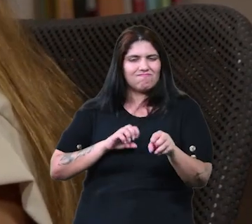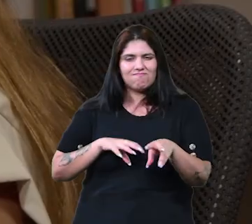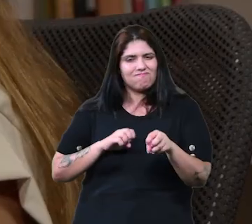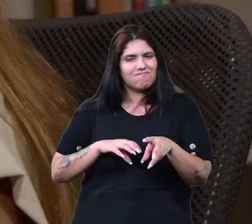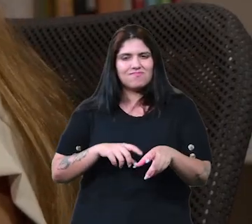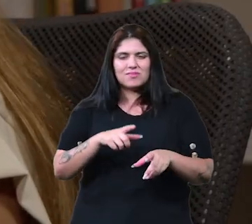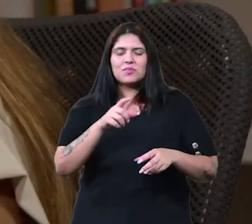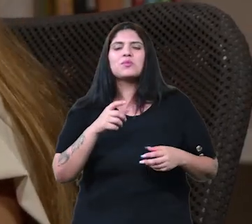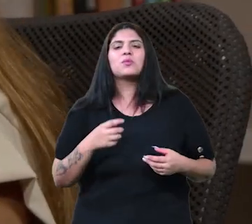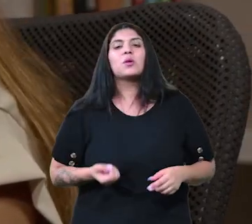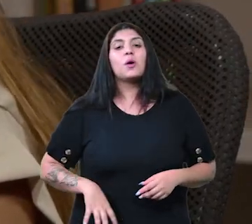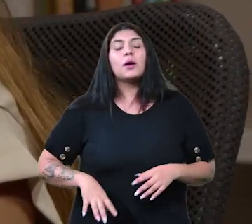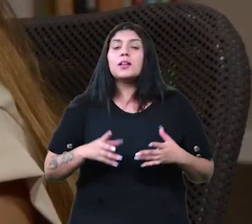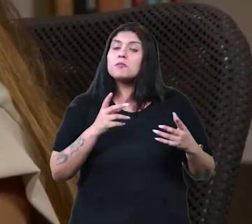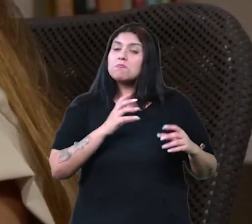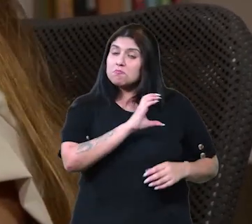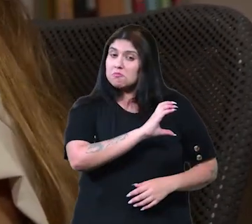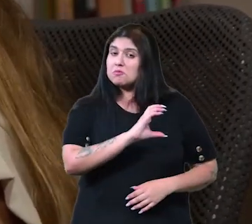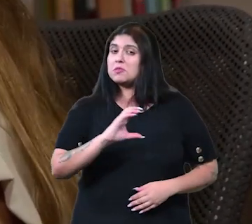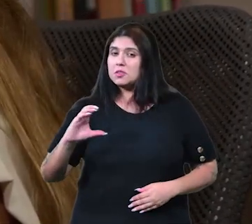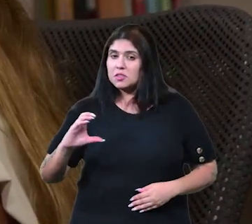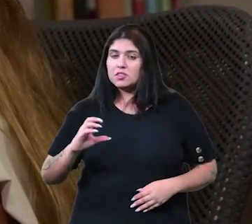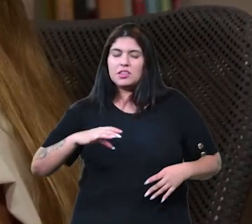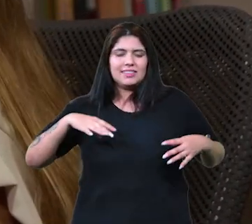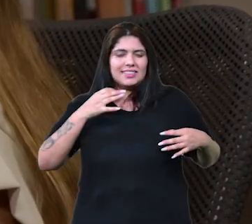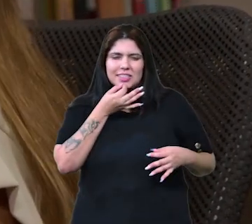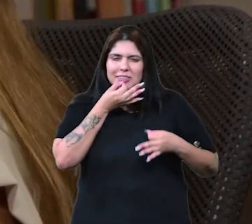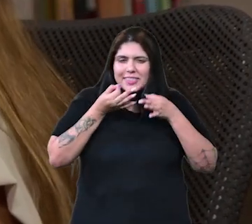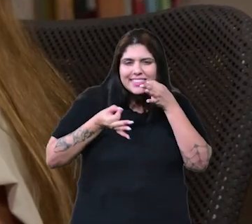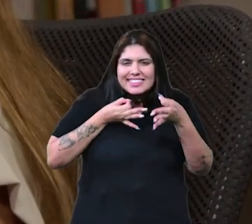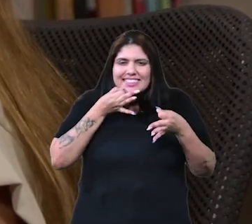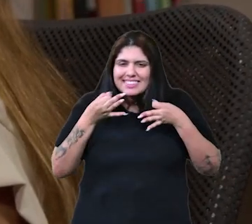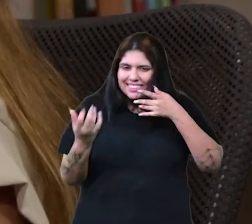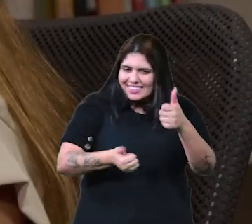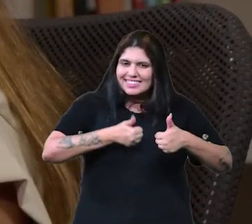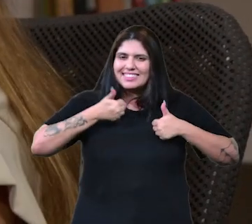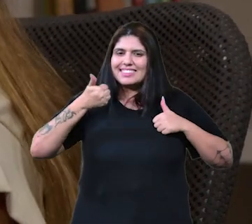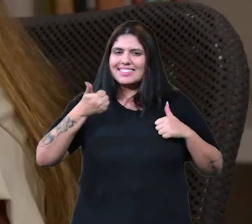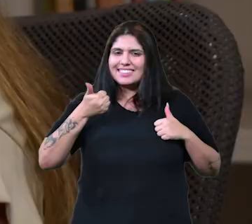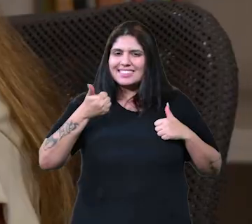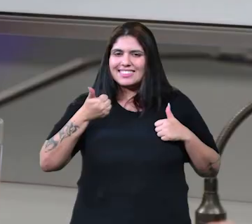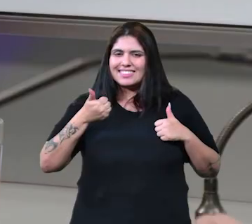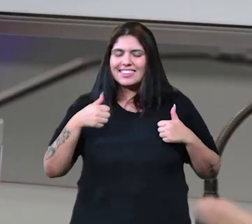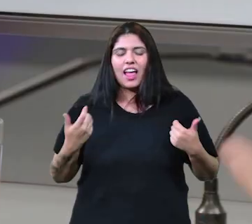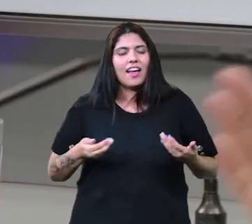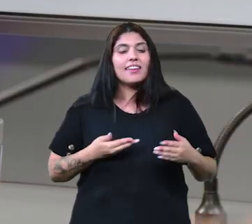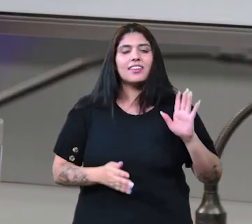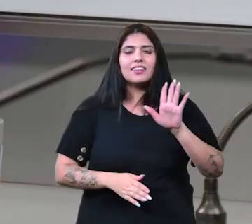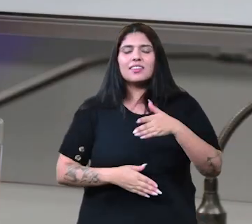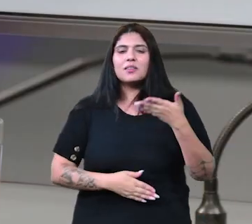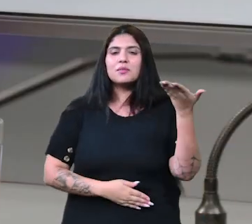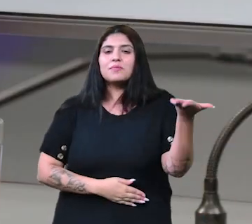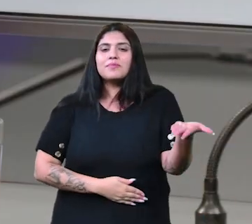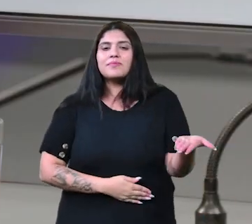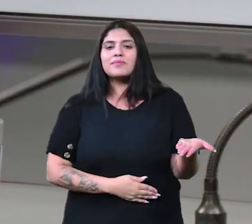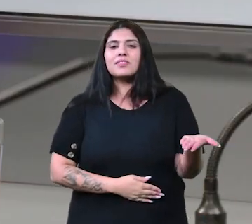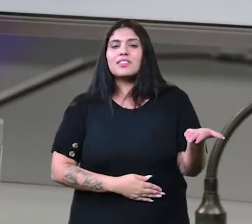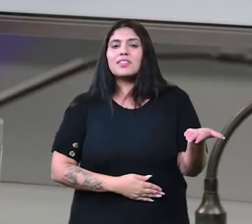que te elogiou, ou se não, aquele garçom que foi